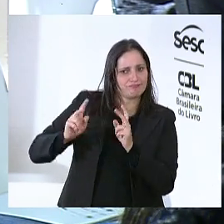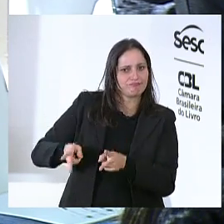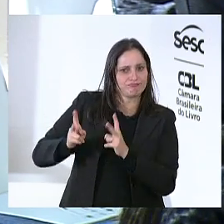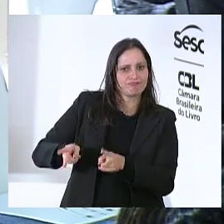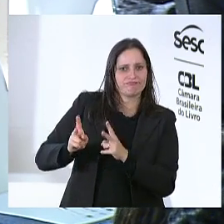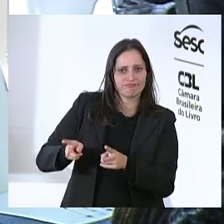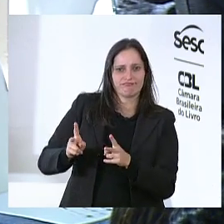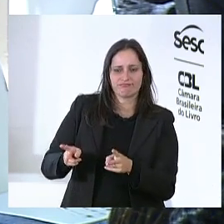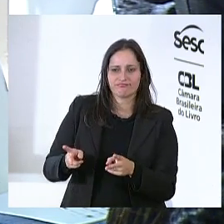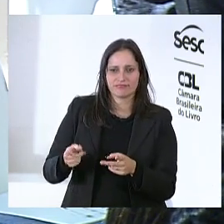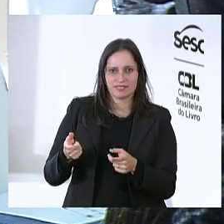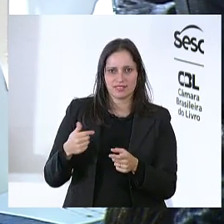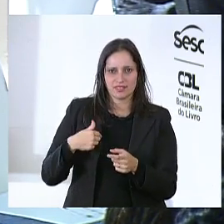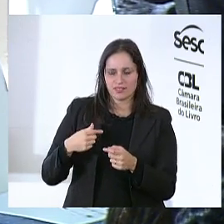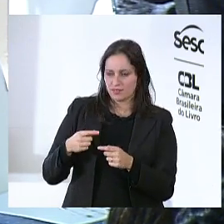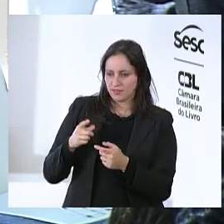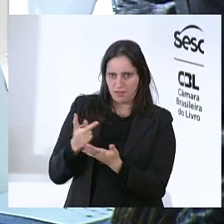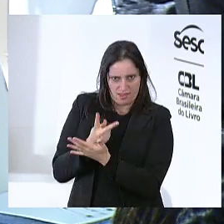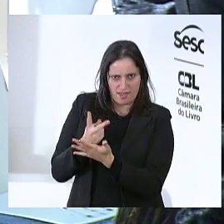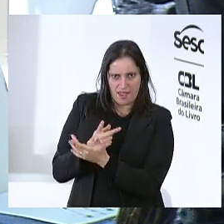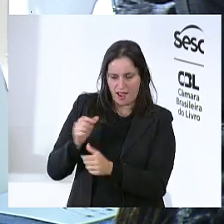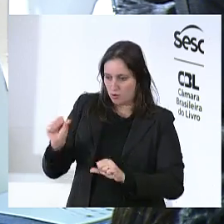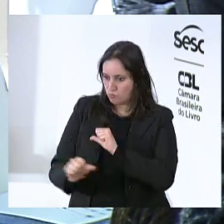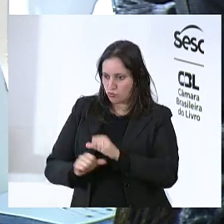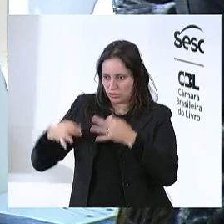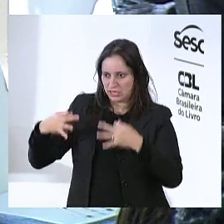ela é impossível de ser combatida? E mais,